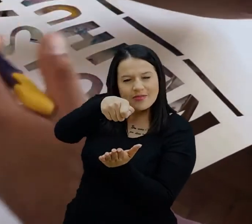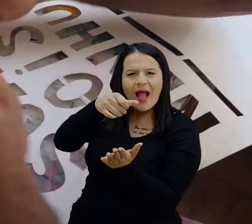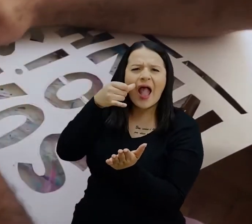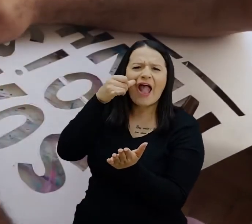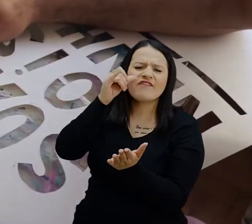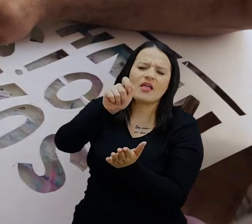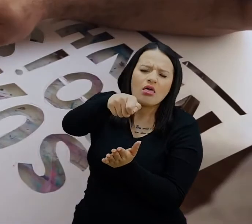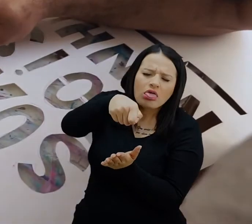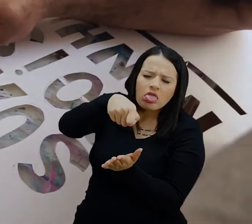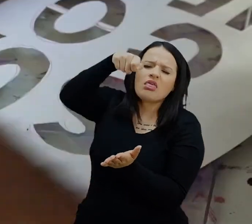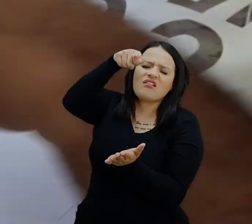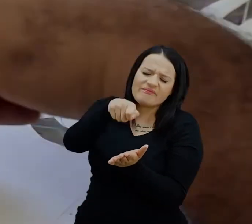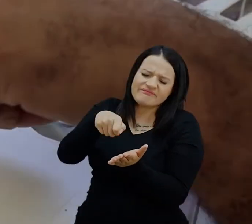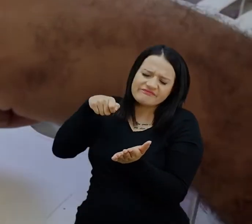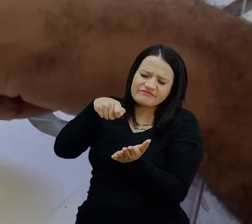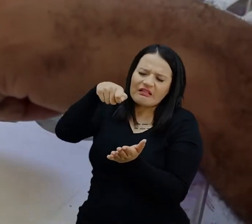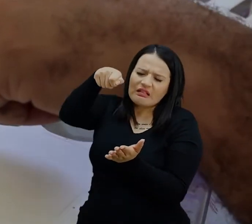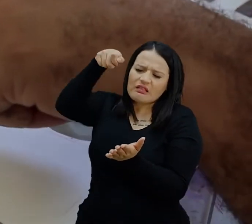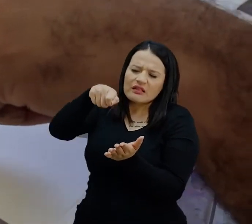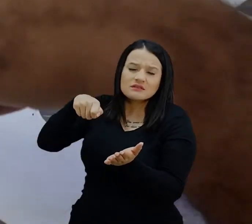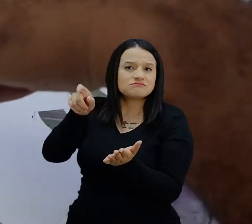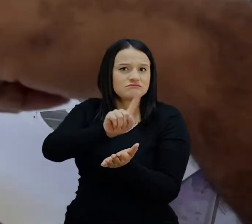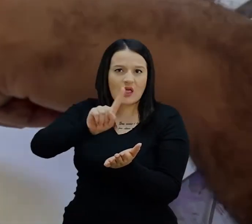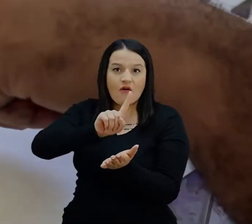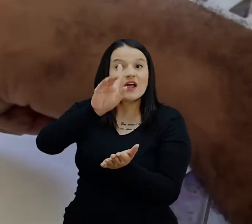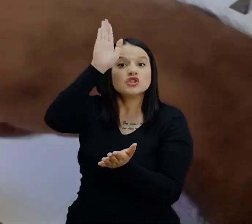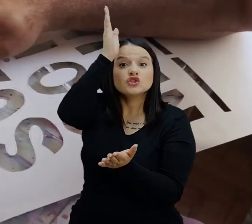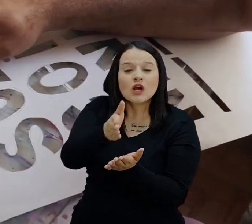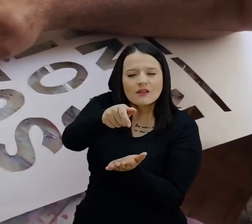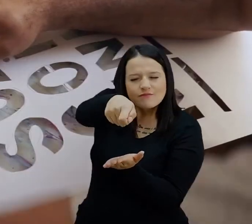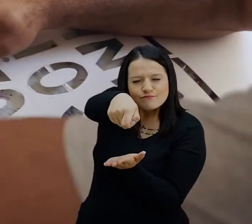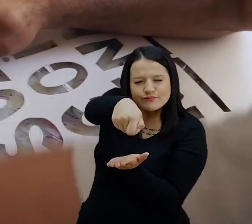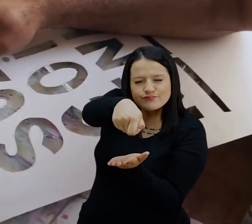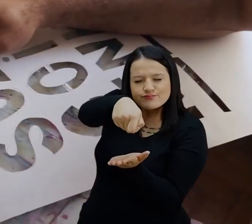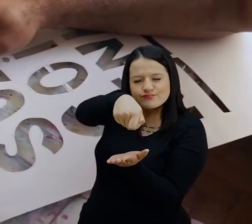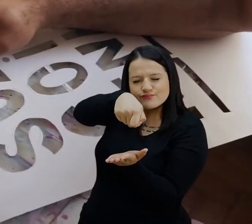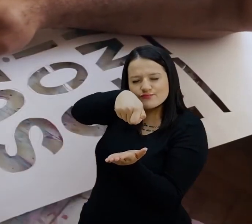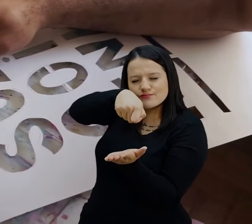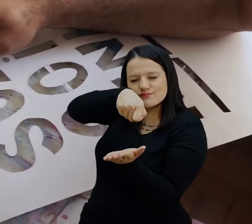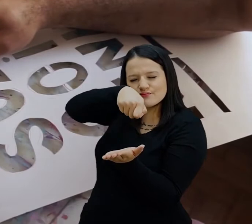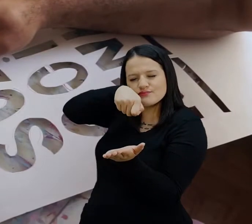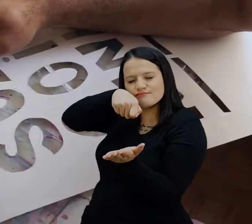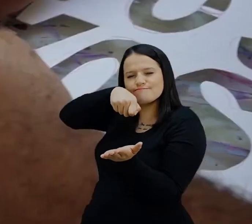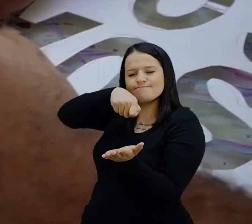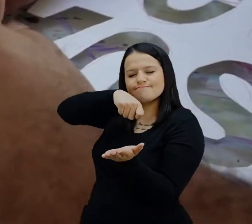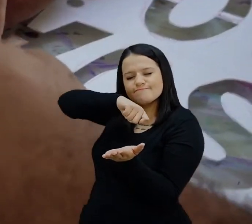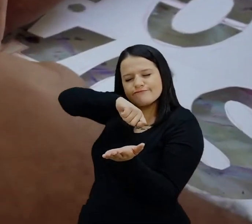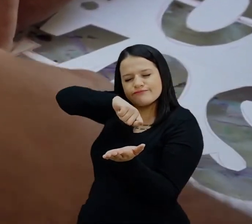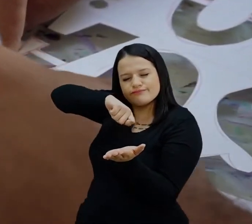levantar muito o estilete. O ideal é você ter uma linha onde você possa, que nem tá